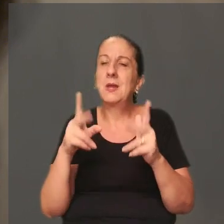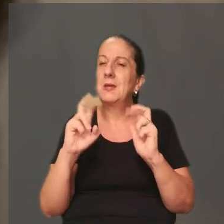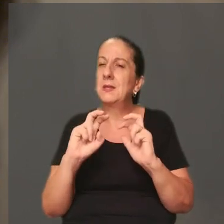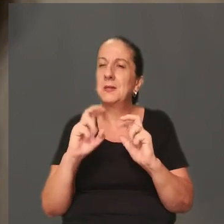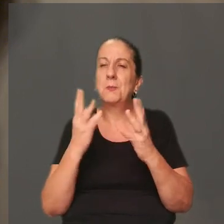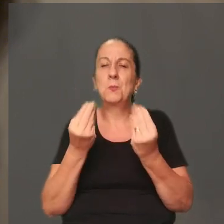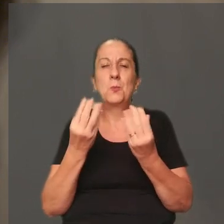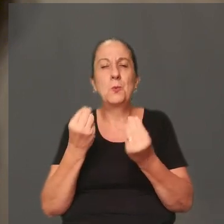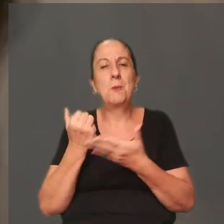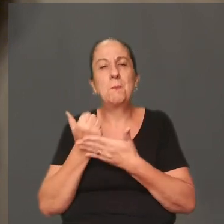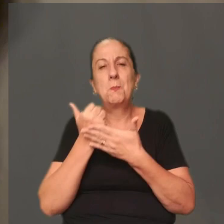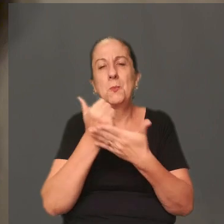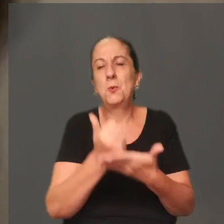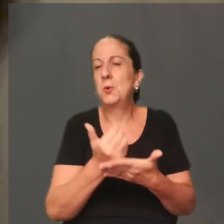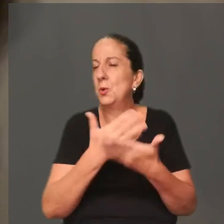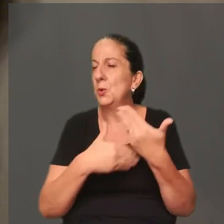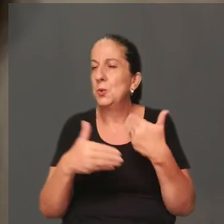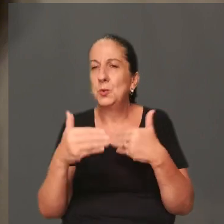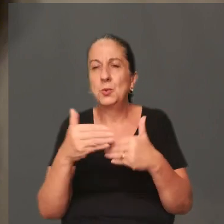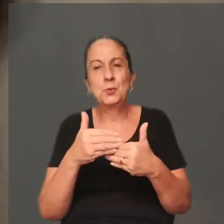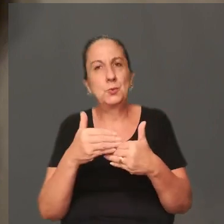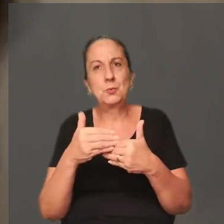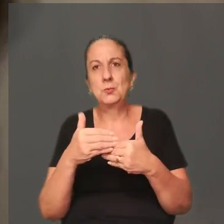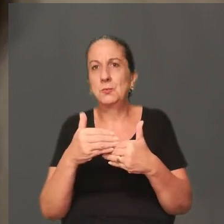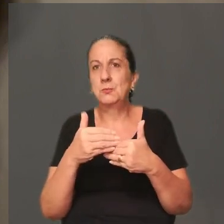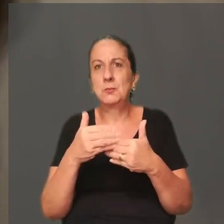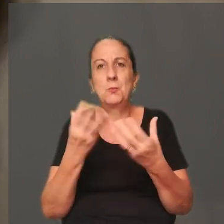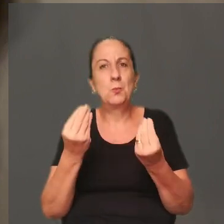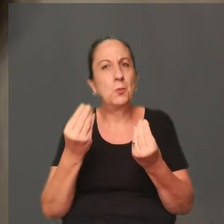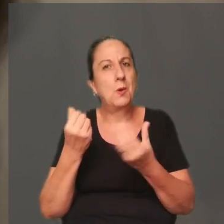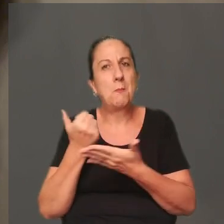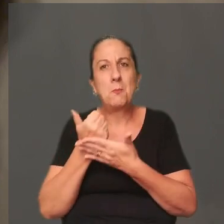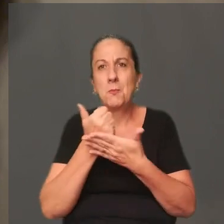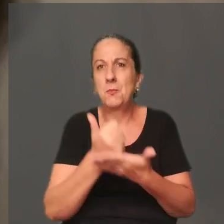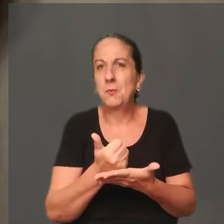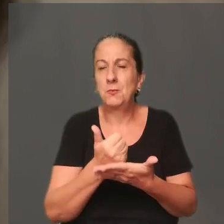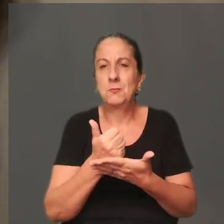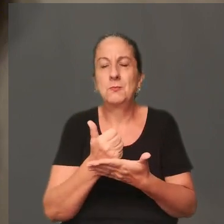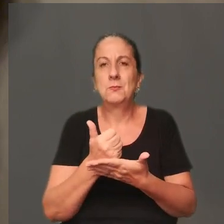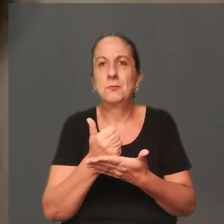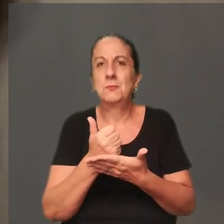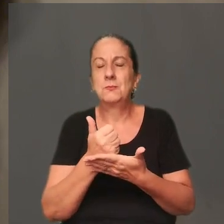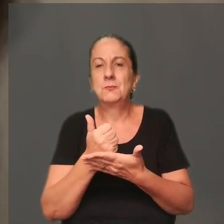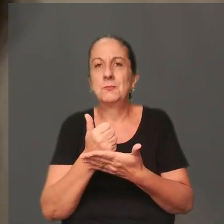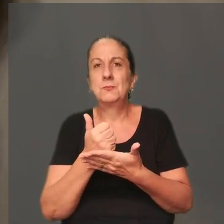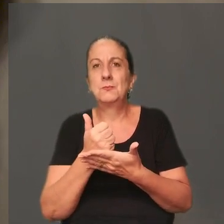eu recebi muitos apoios de todos eles. Quando eu cheguei, eu sempre fui muito apoiado.